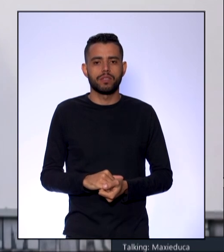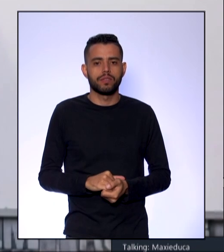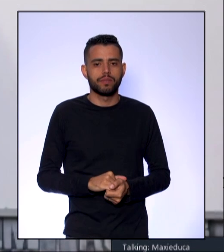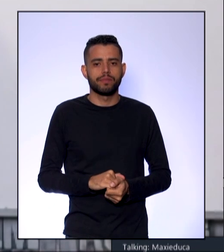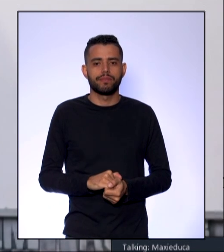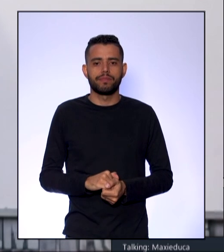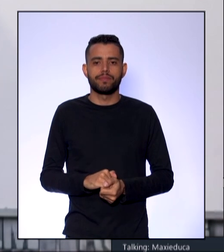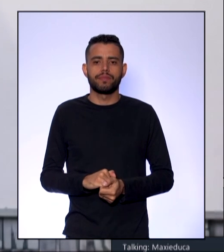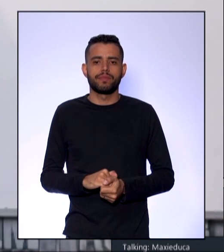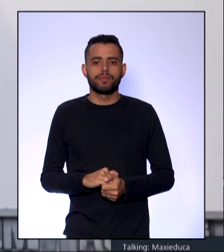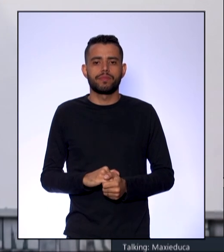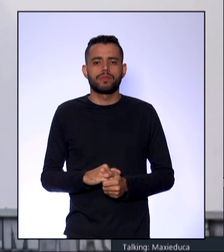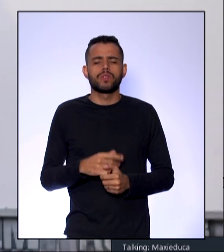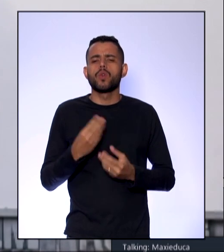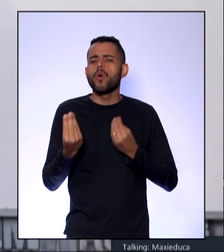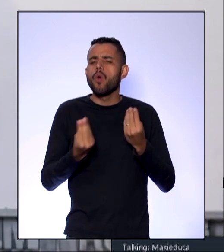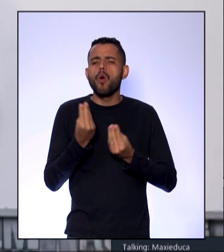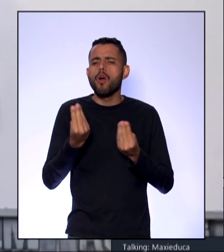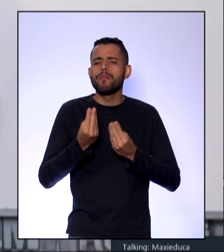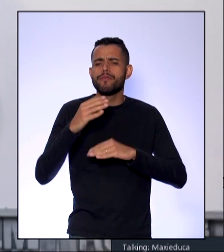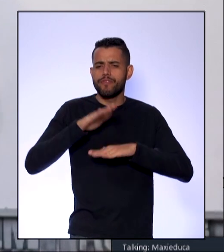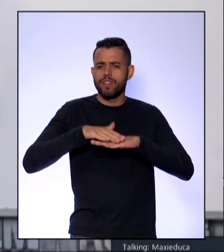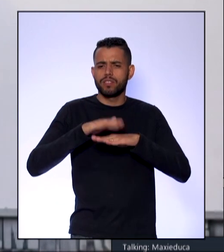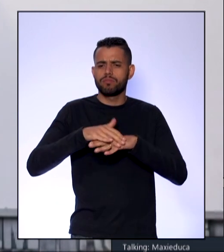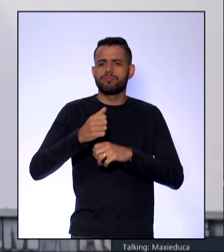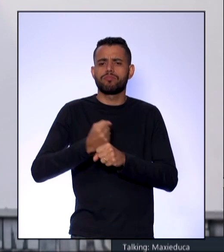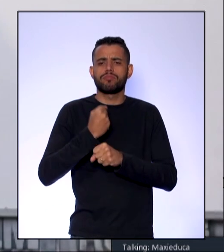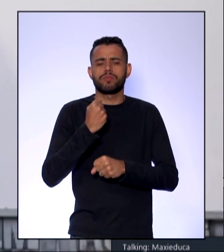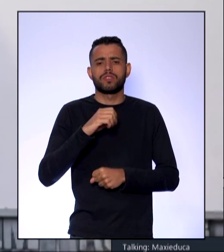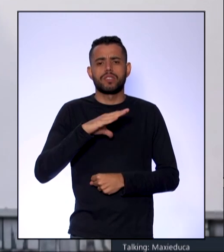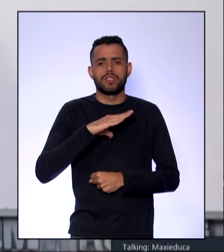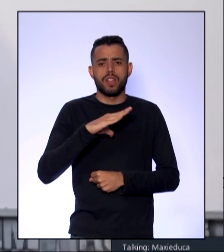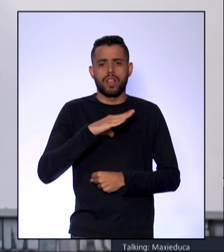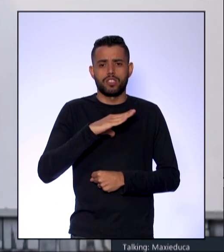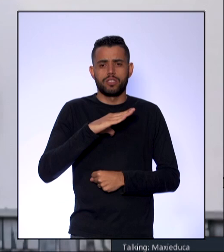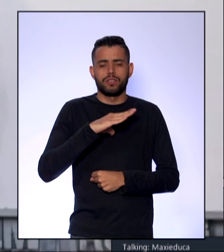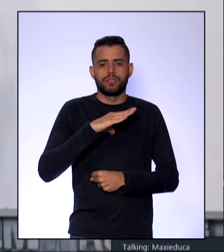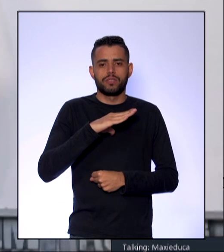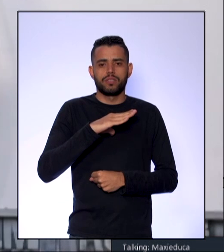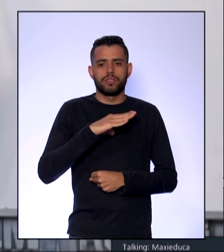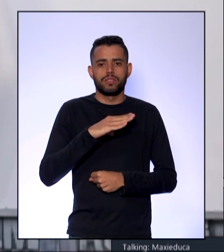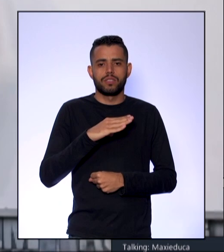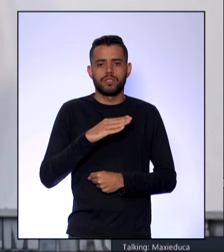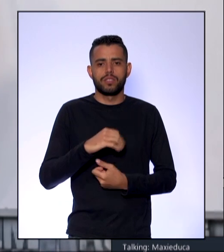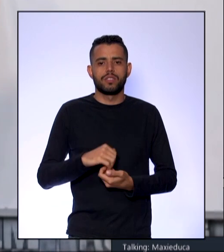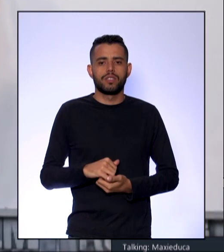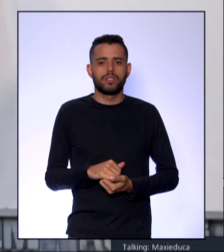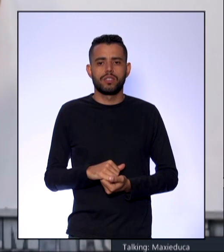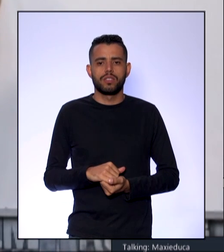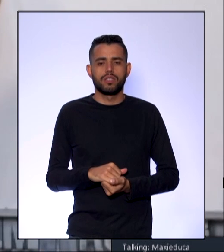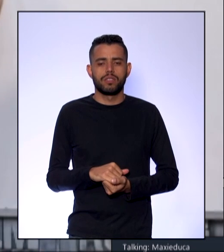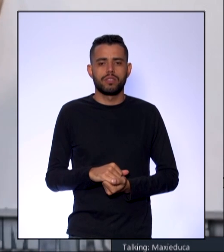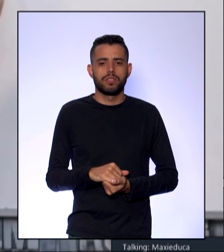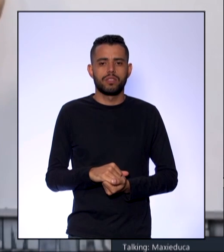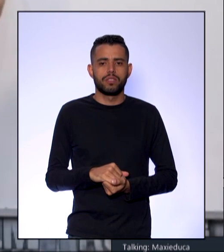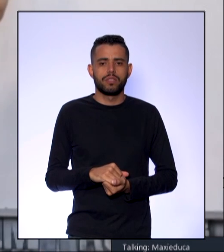na cidade que nós chamamos de